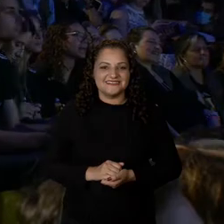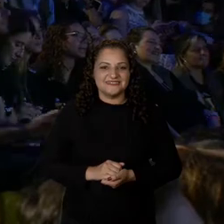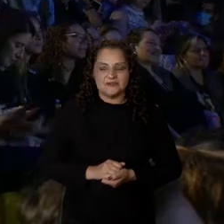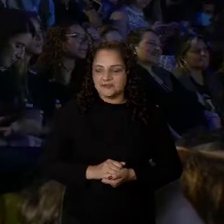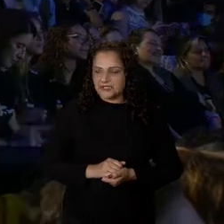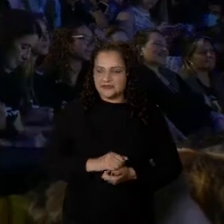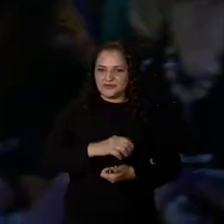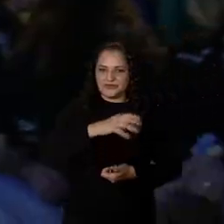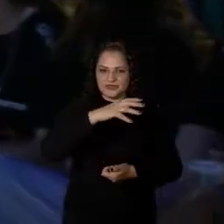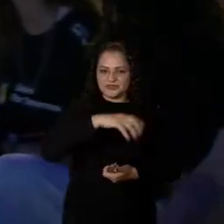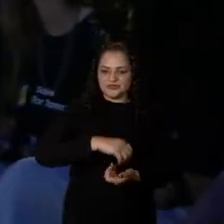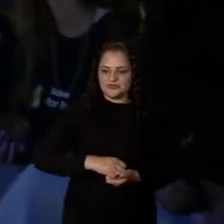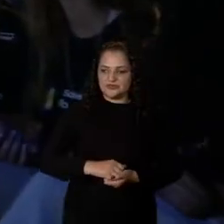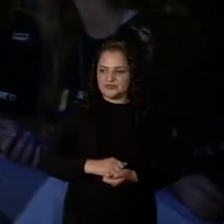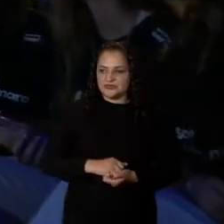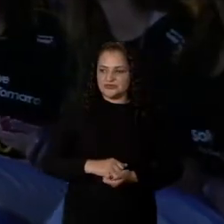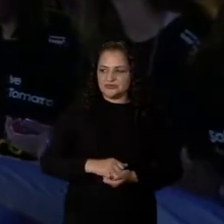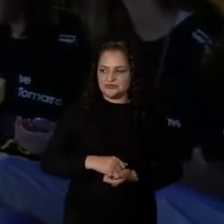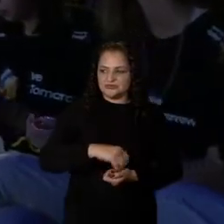Mato Grosso do Sul.